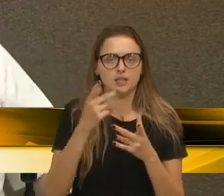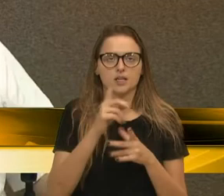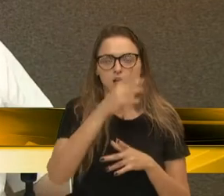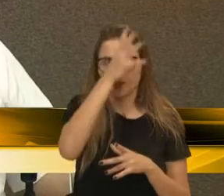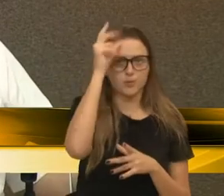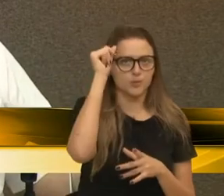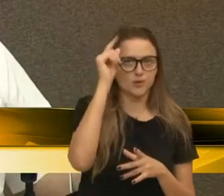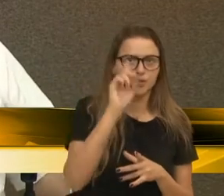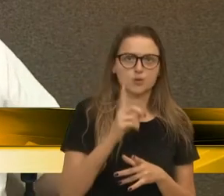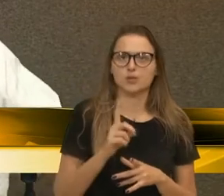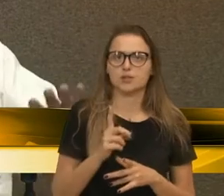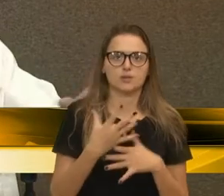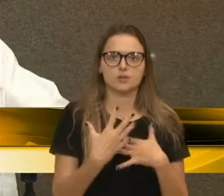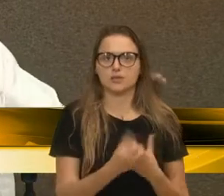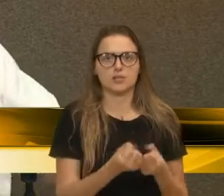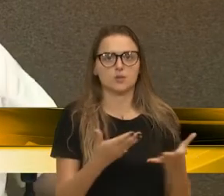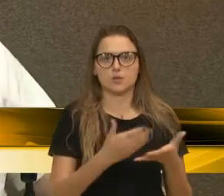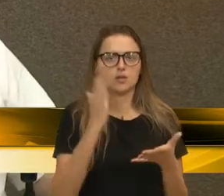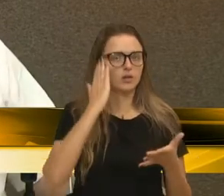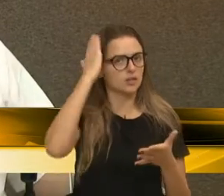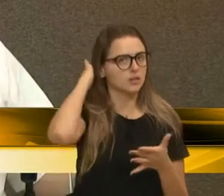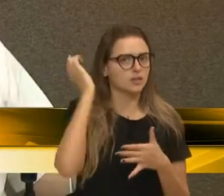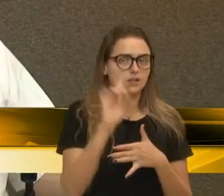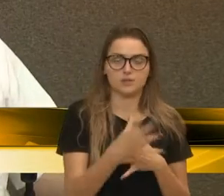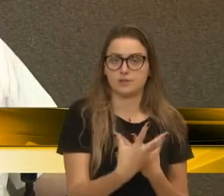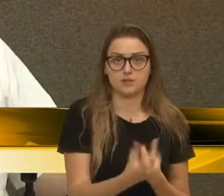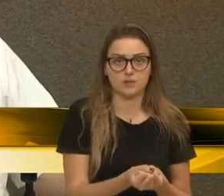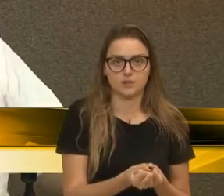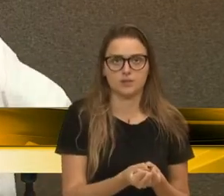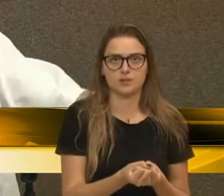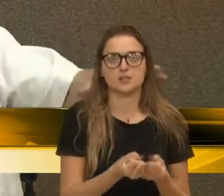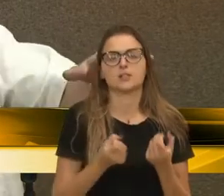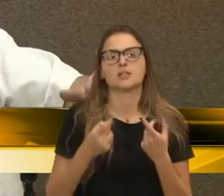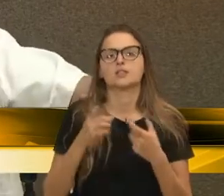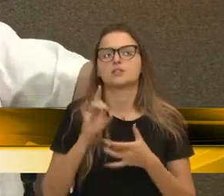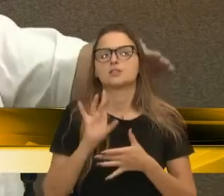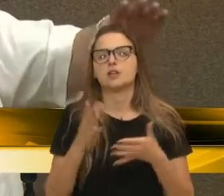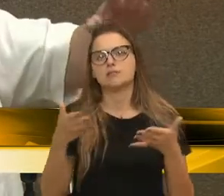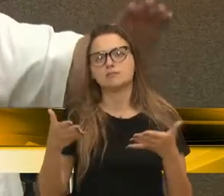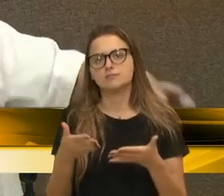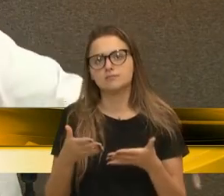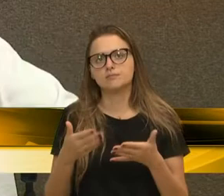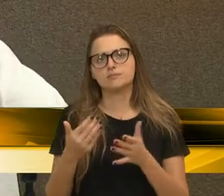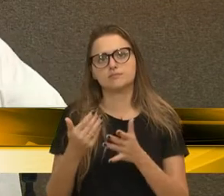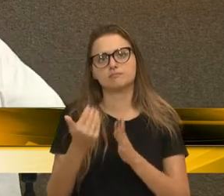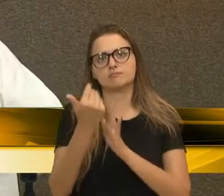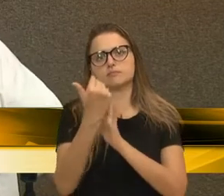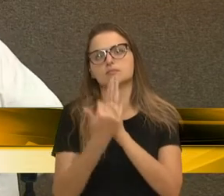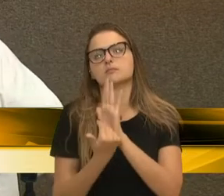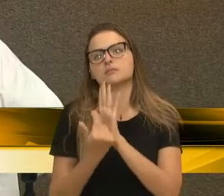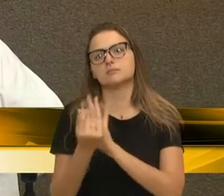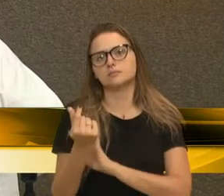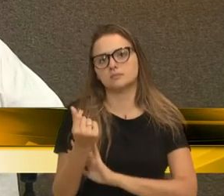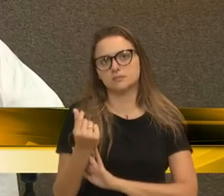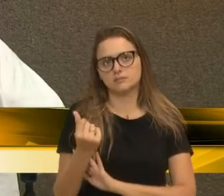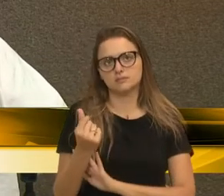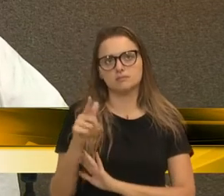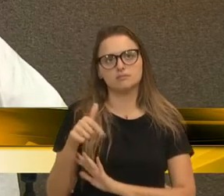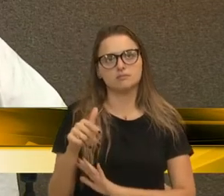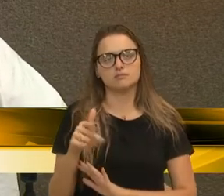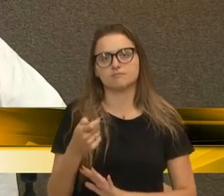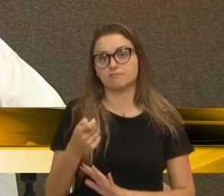mão e não quer nem saber, né? Só ali provavelmente baixaria a tarifa alguns